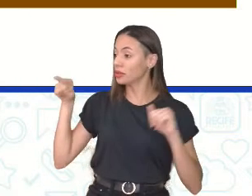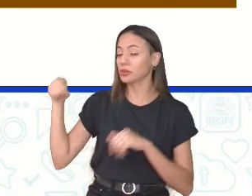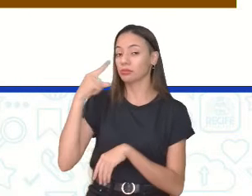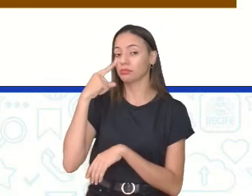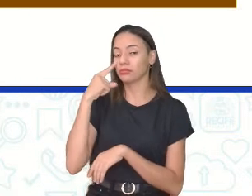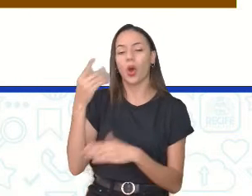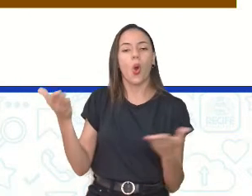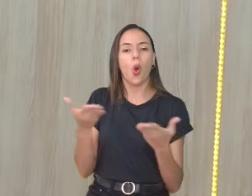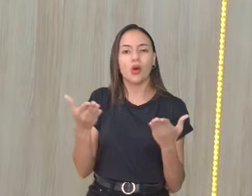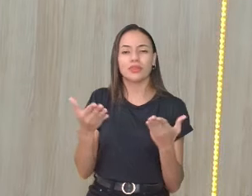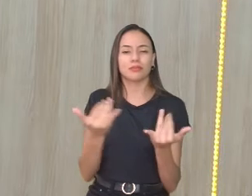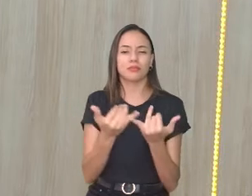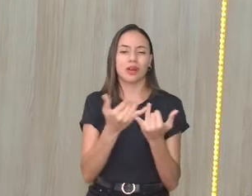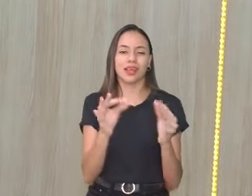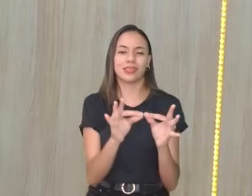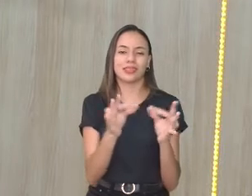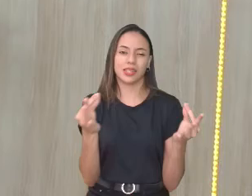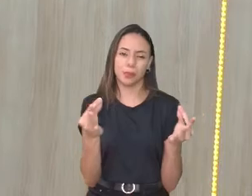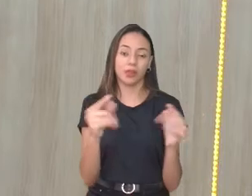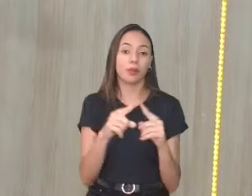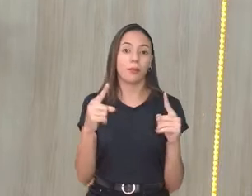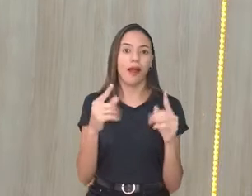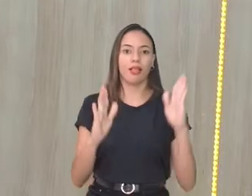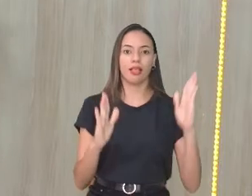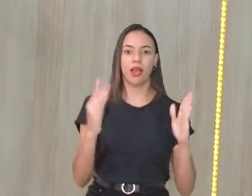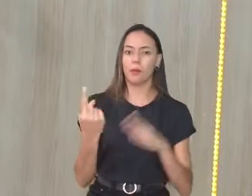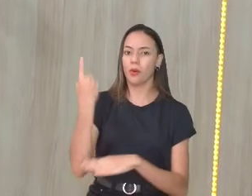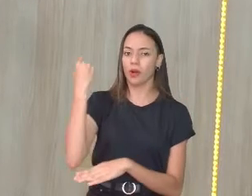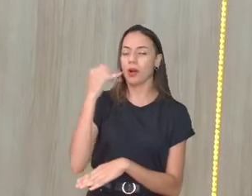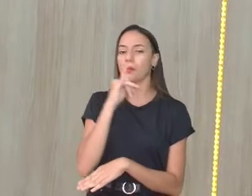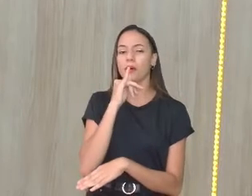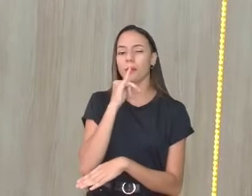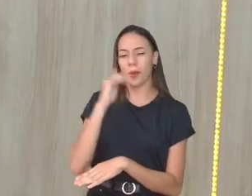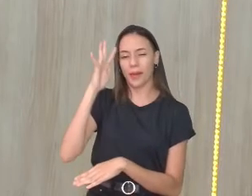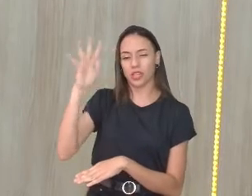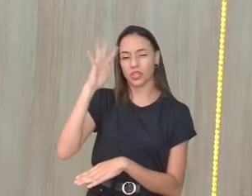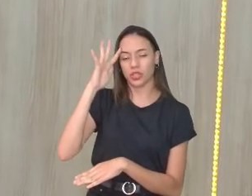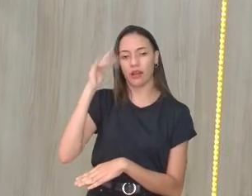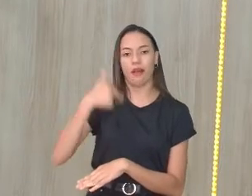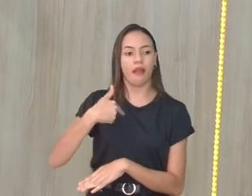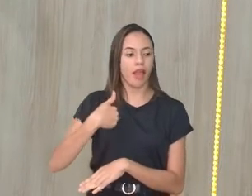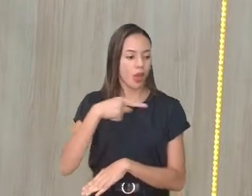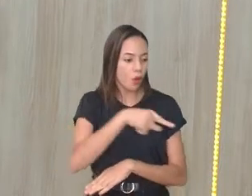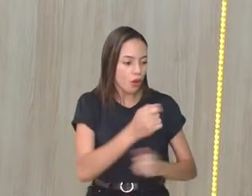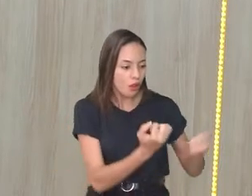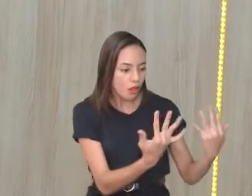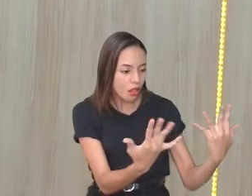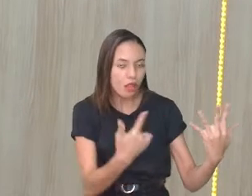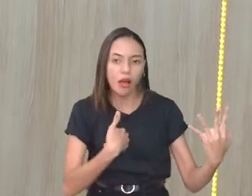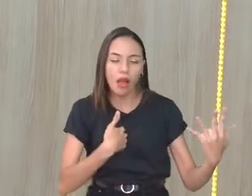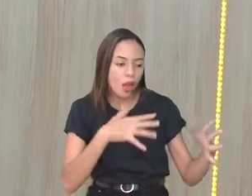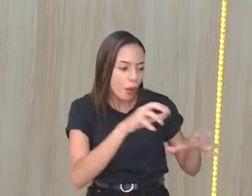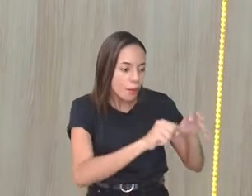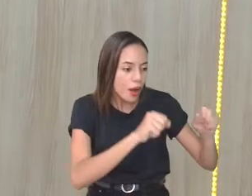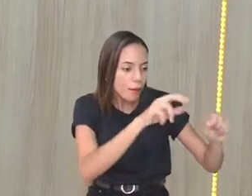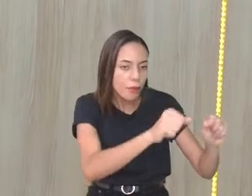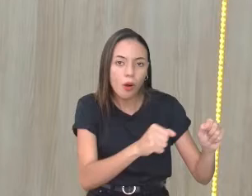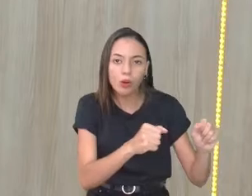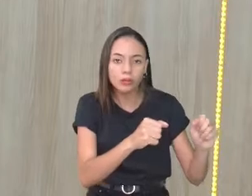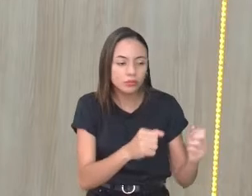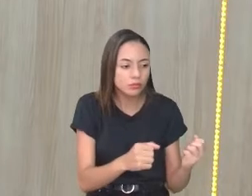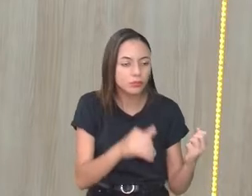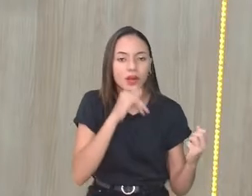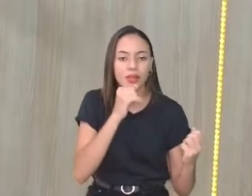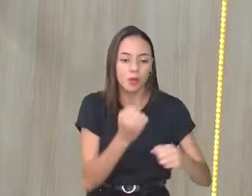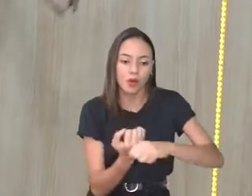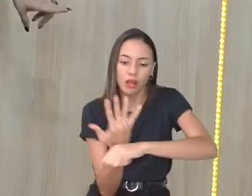vê hoje. Mas pra na época, já pensou do nada? Ah, vou chegar lá, Sim. vou pegar essa florzinha aqui, vou cortar a parte masculina,